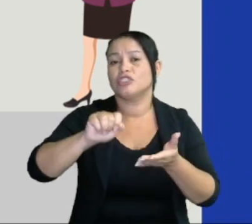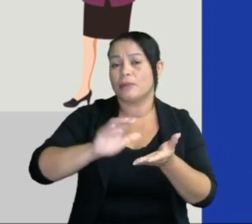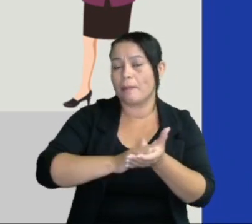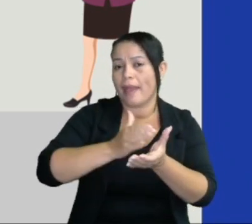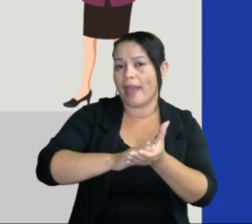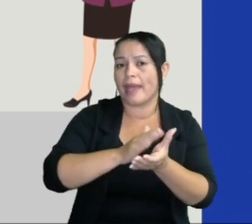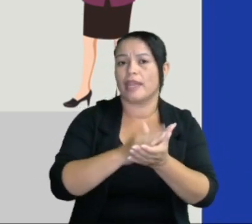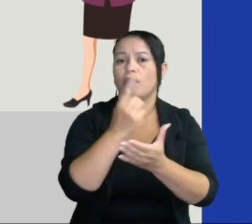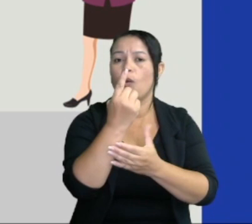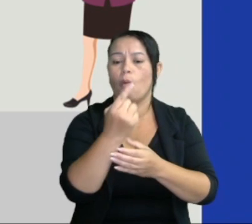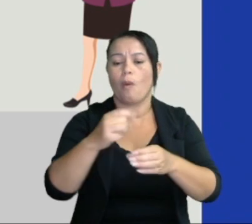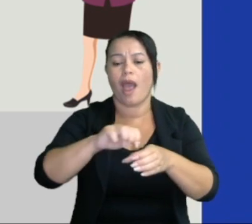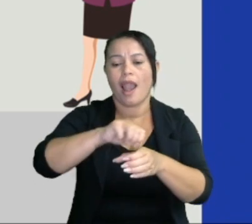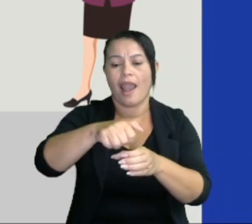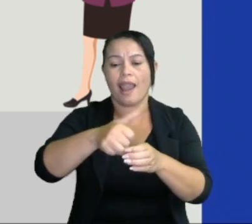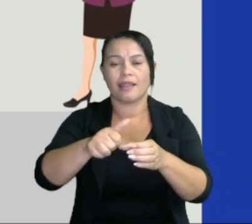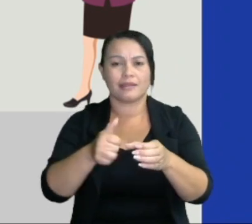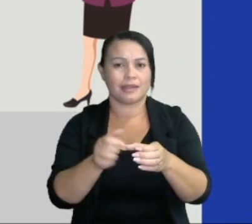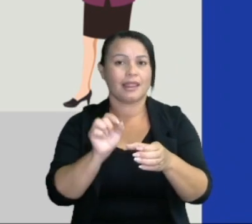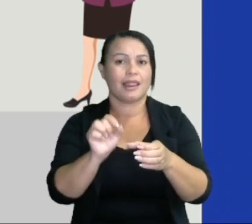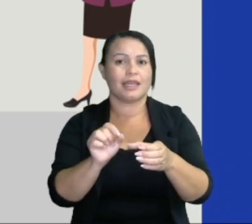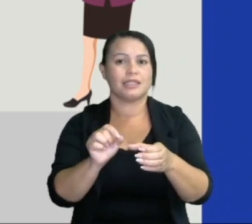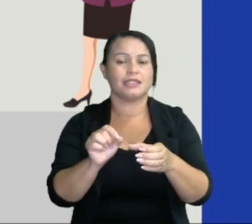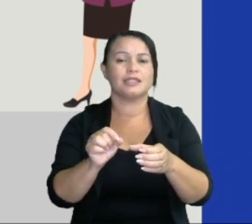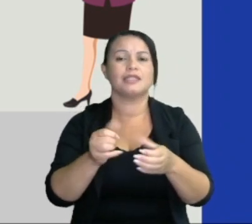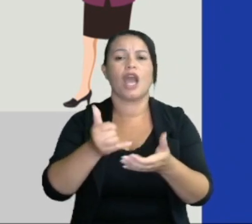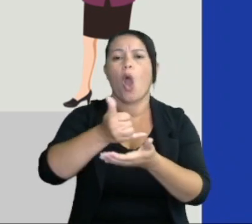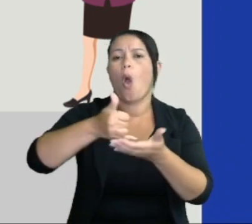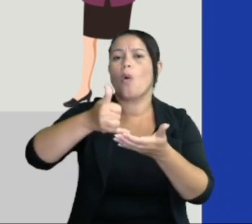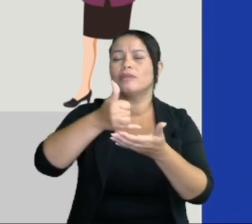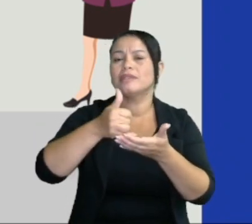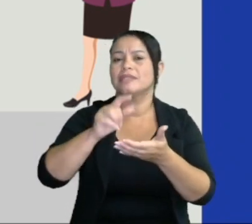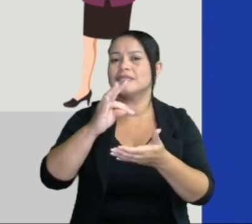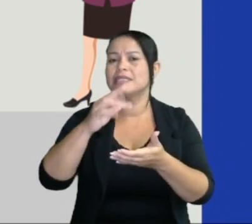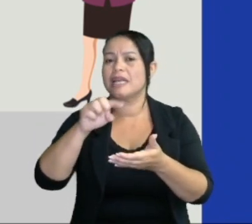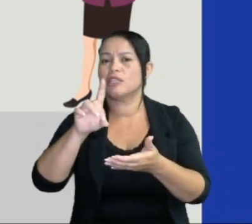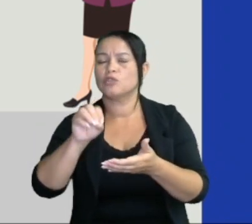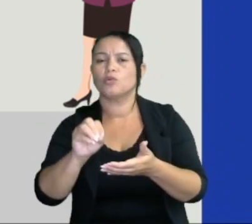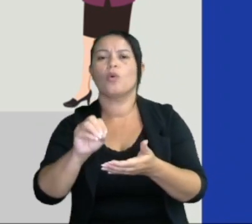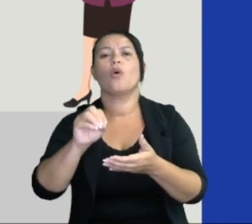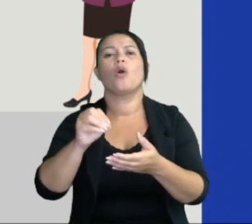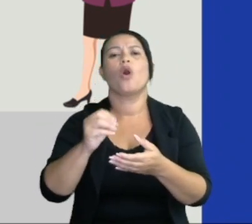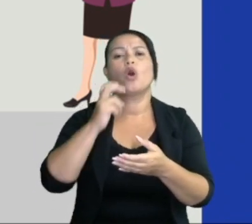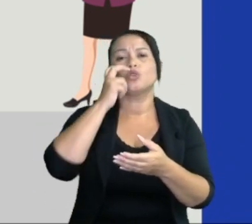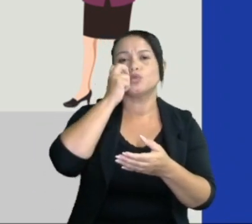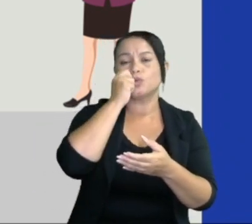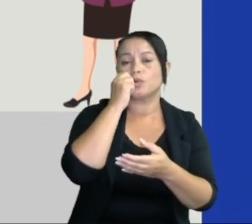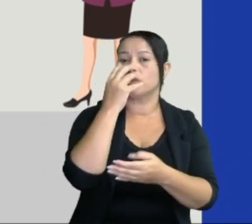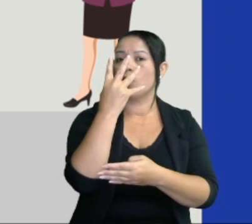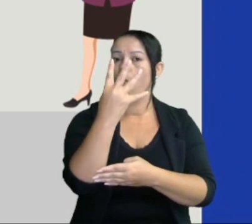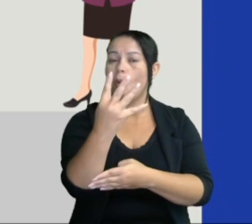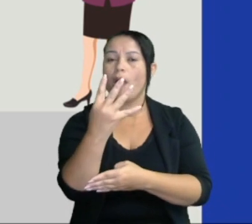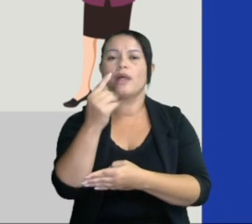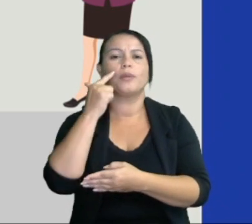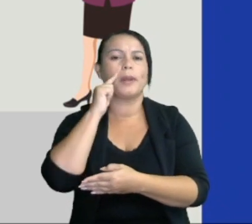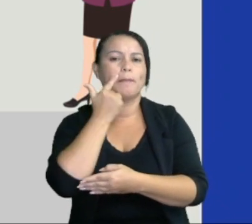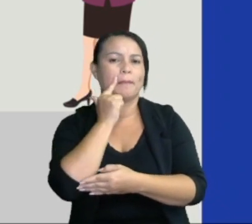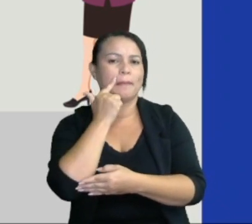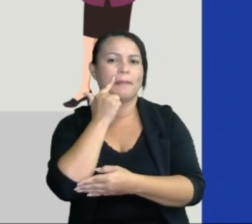lata de leite condensado, uma caixa de creme de leite, suco de 4